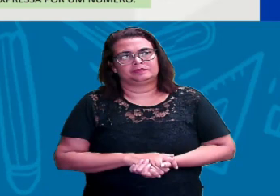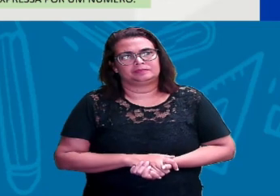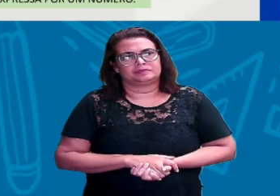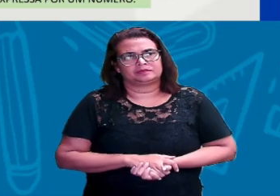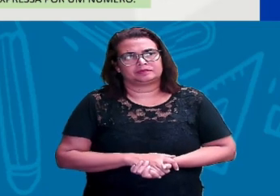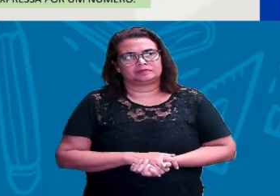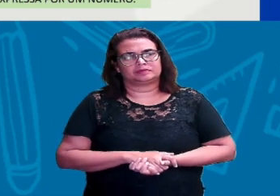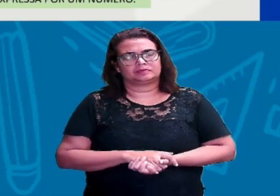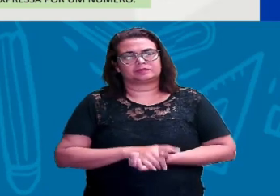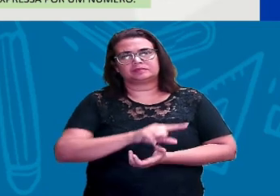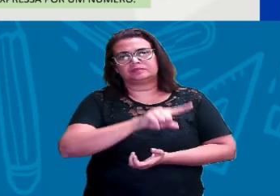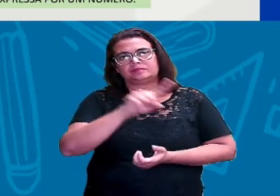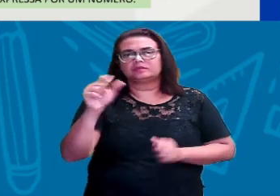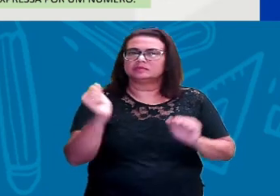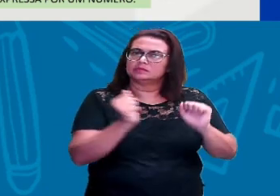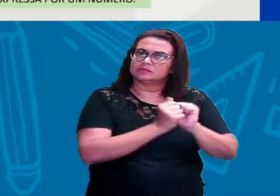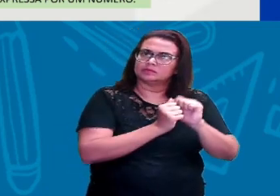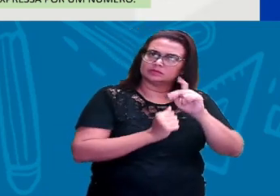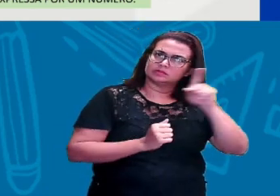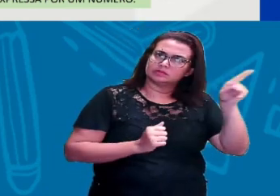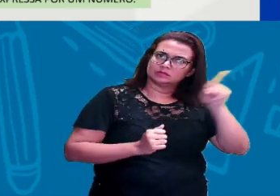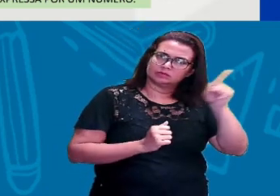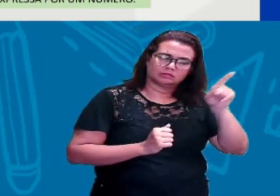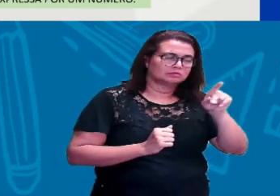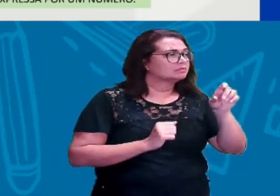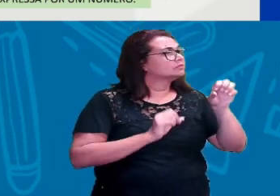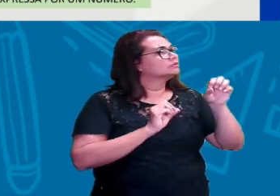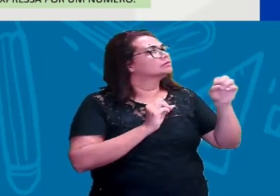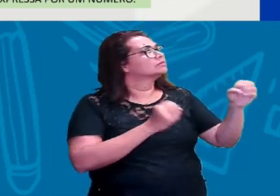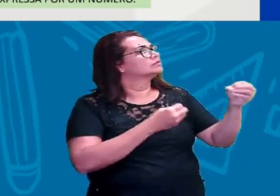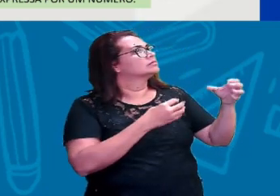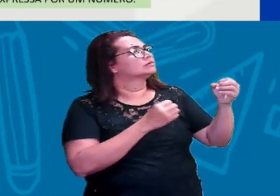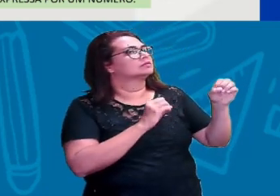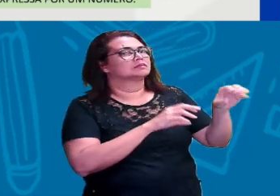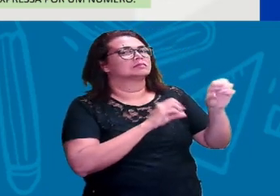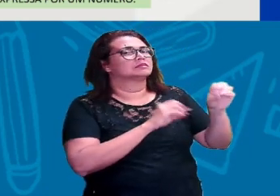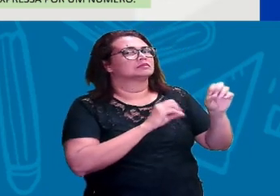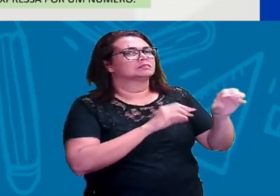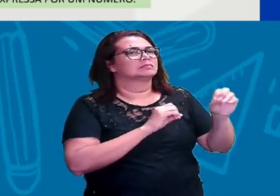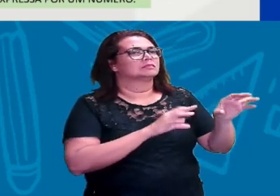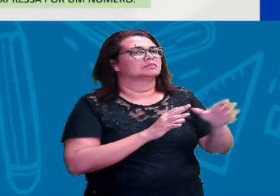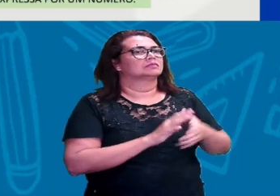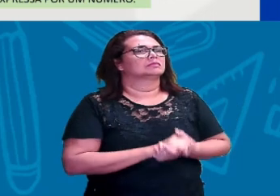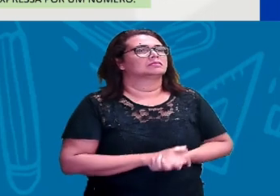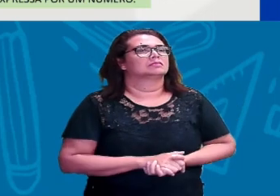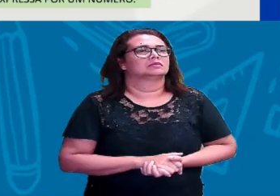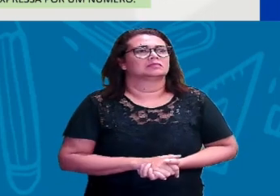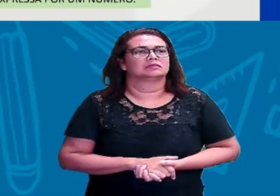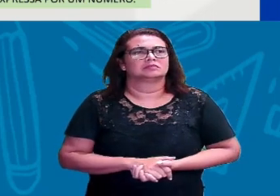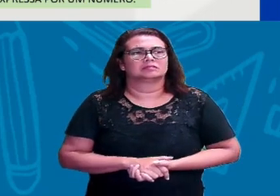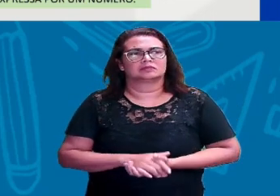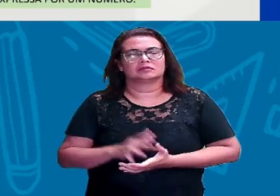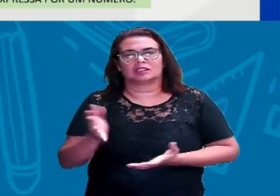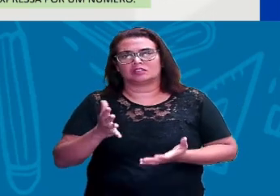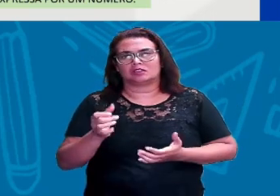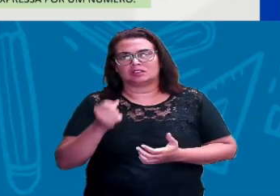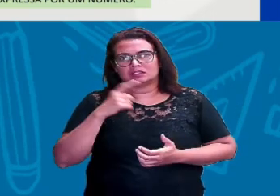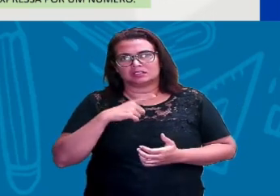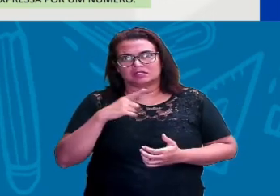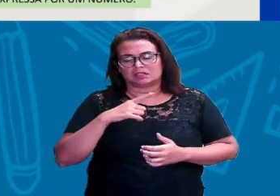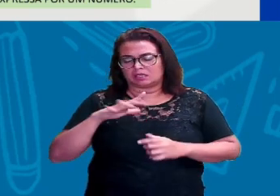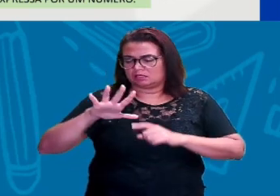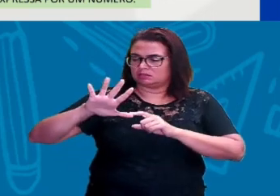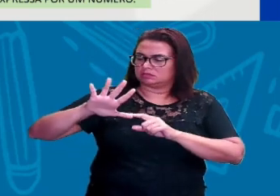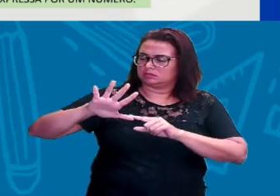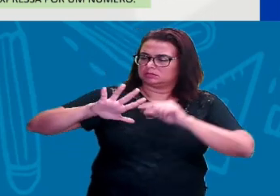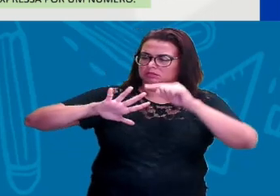trabalhar isso com os professores de vocês, que aí eu vou para a questão das medidas dos palmos, dos passos, que